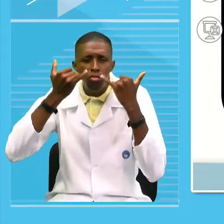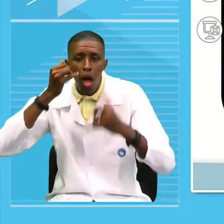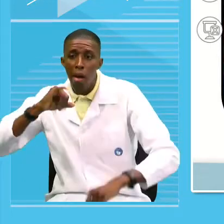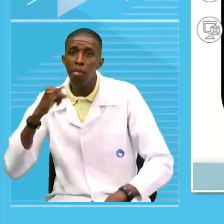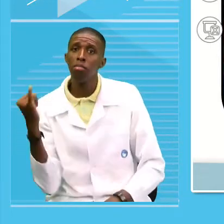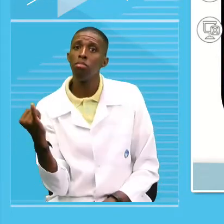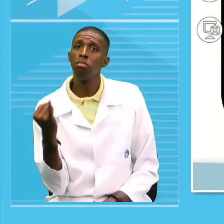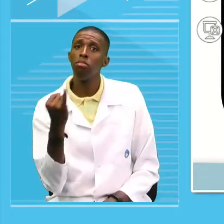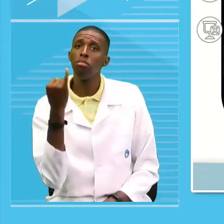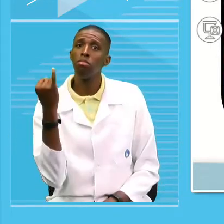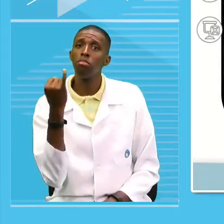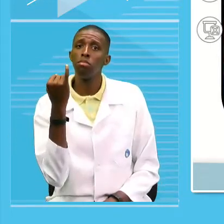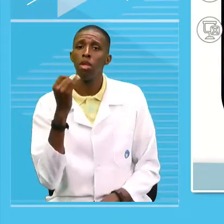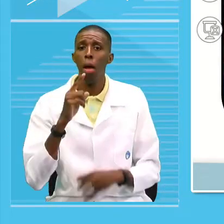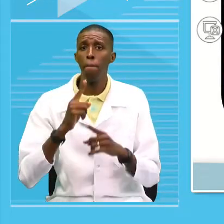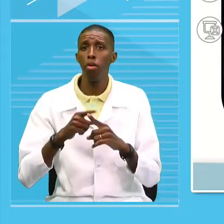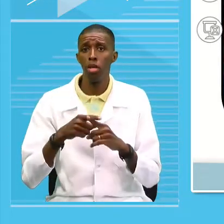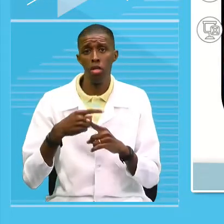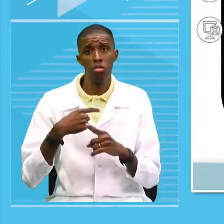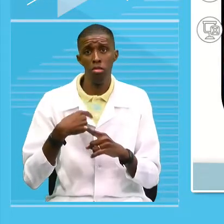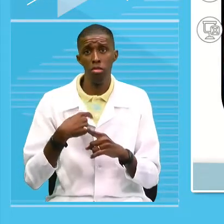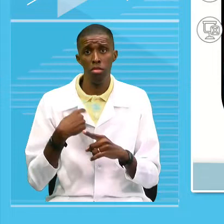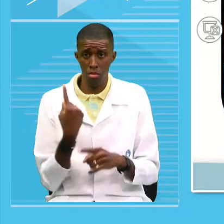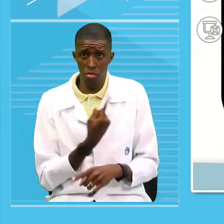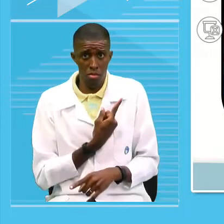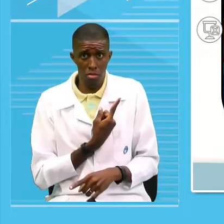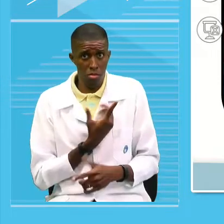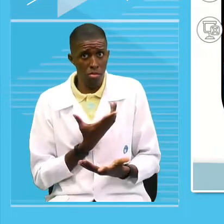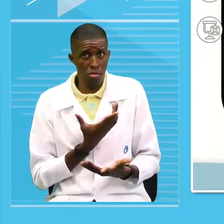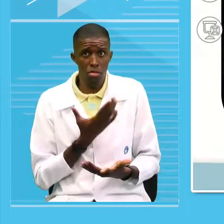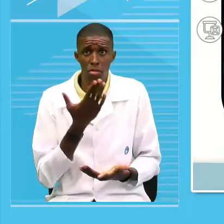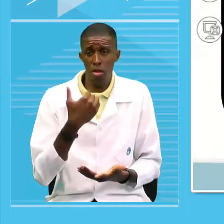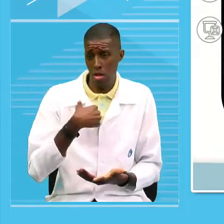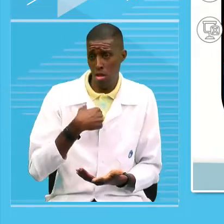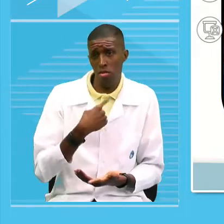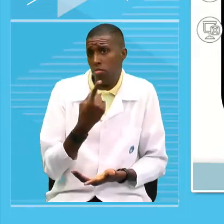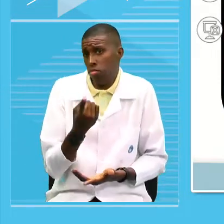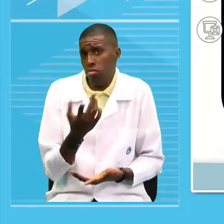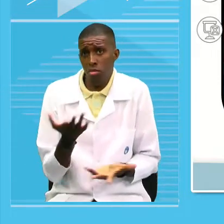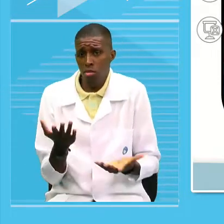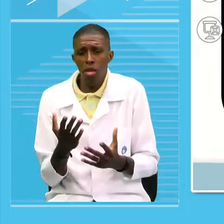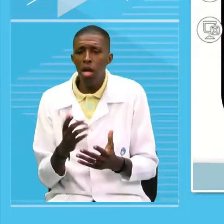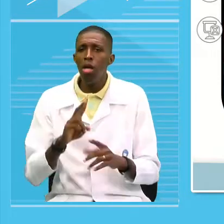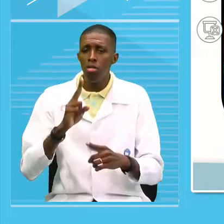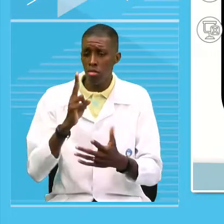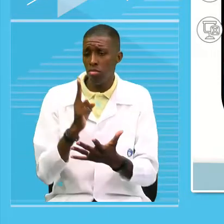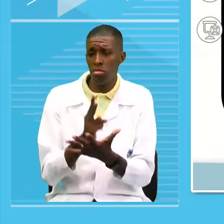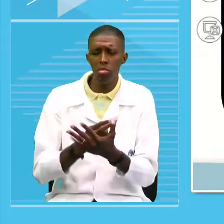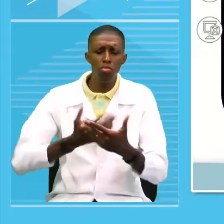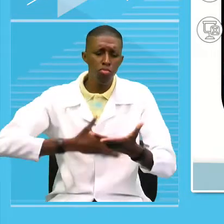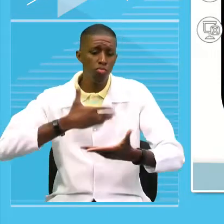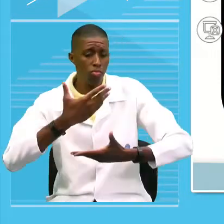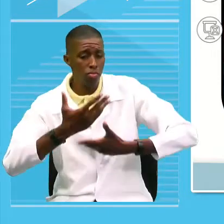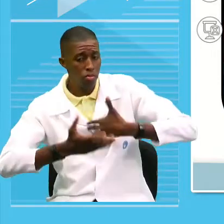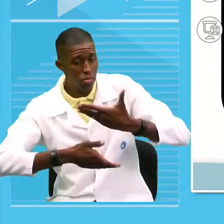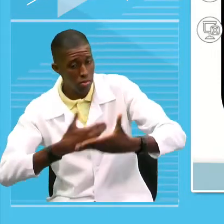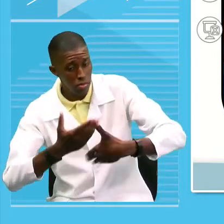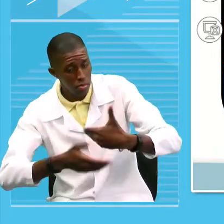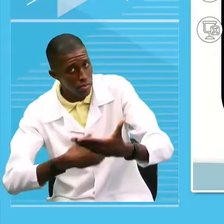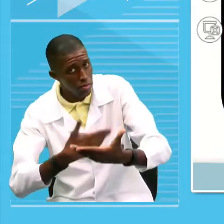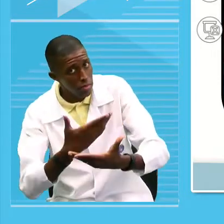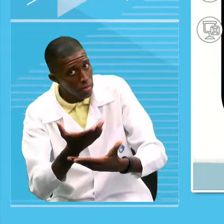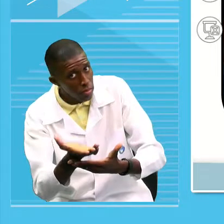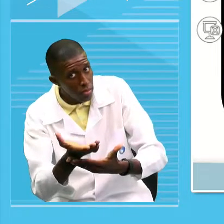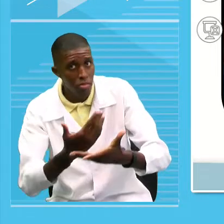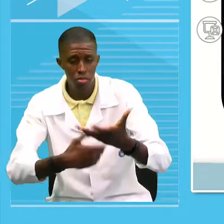então quando a gente vai desenvolvendo habilidades não é somente pensando que na que há dois anos tu vai estar